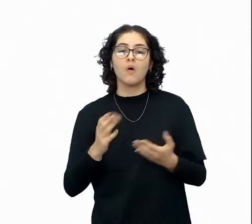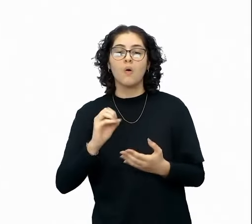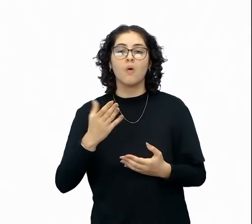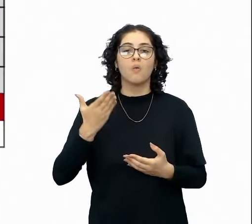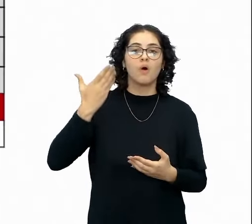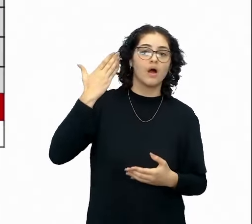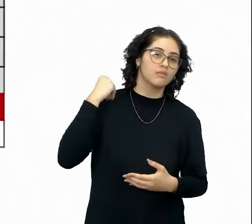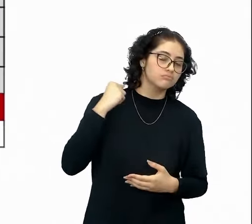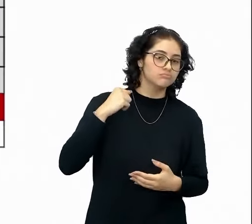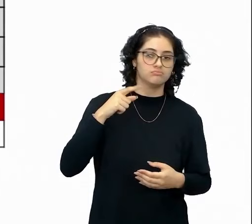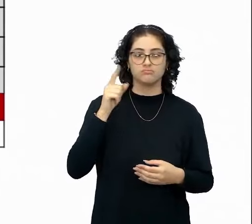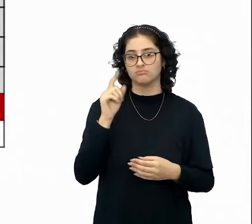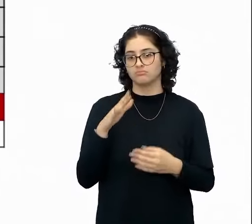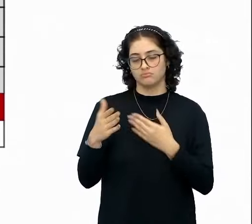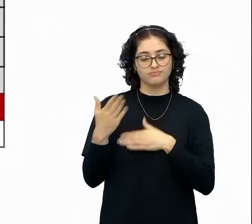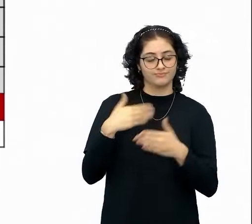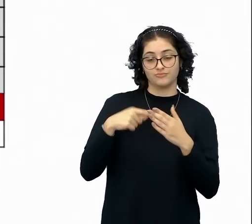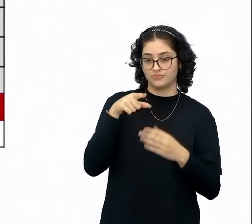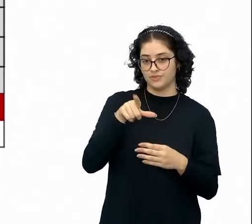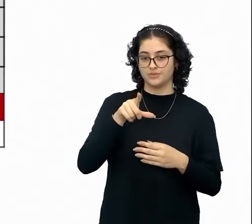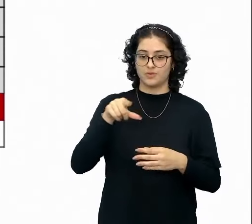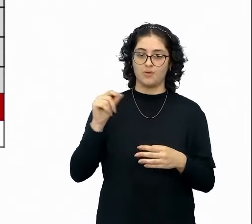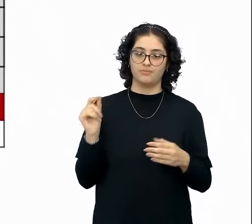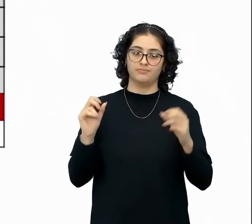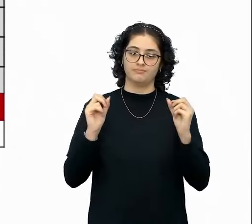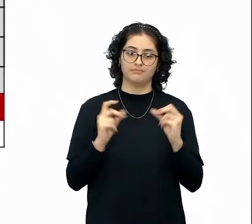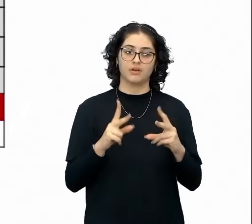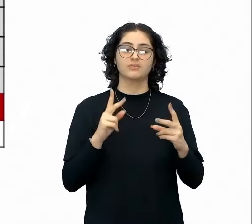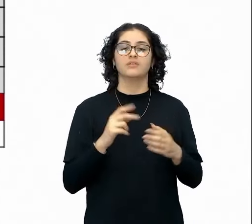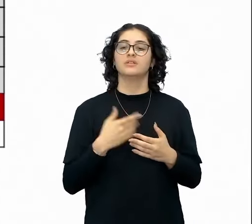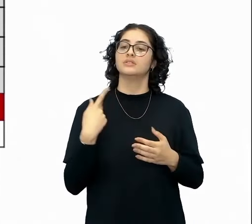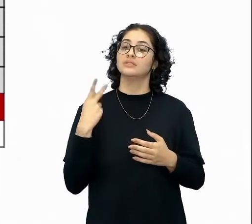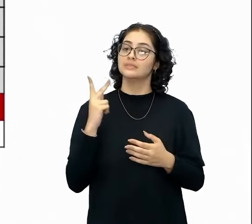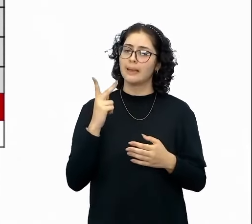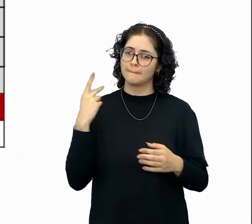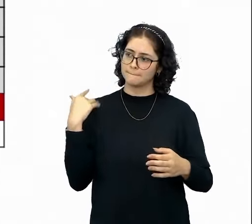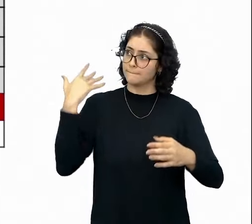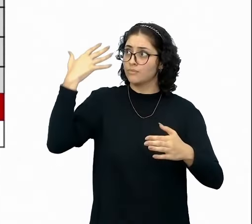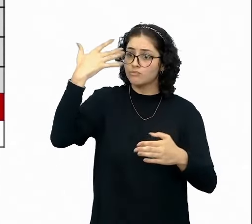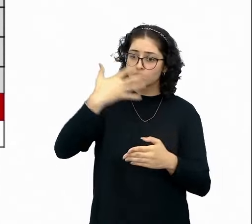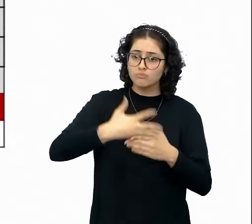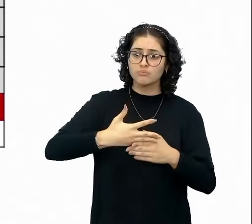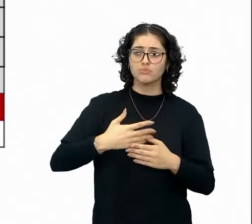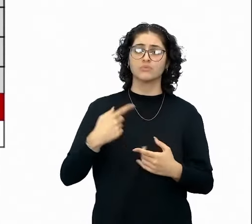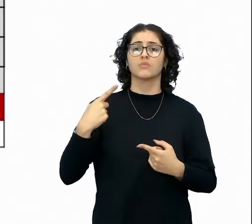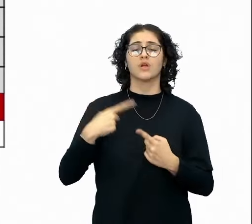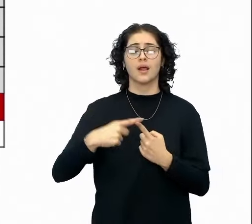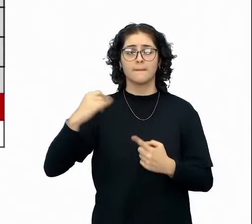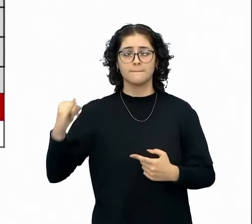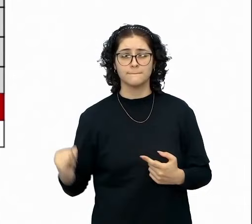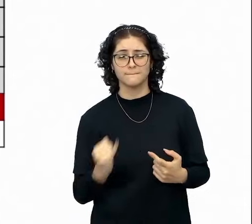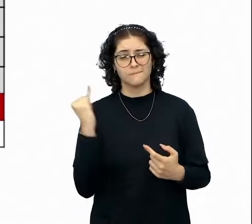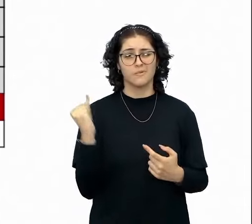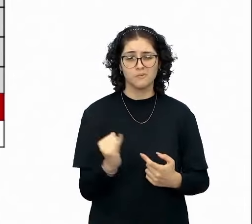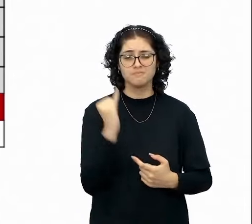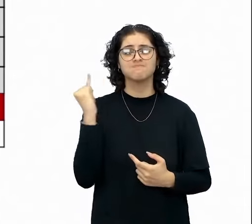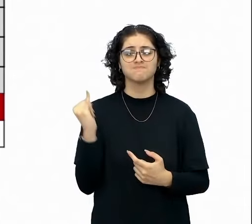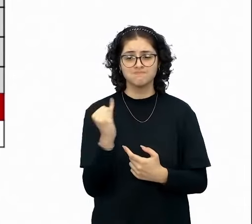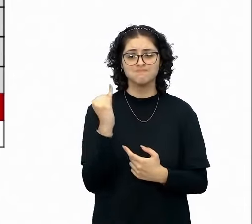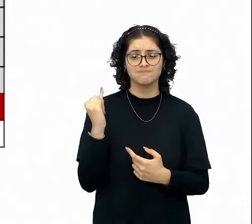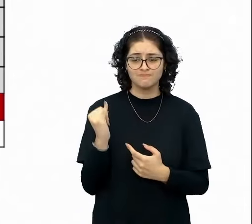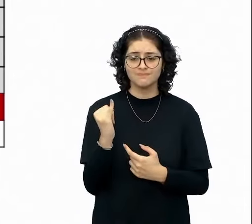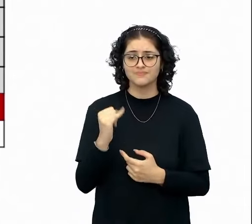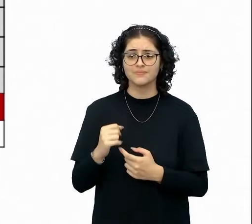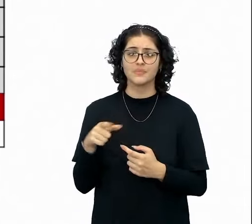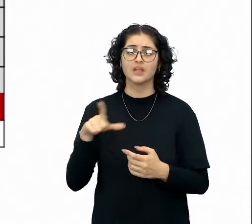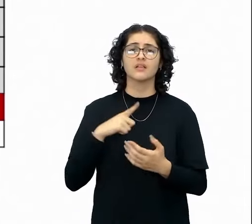as gravações anteriores. Eu sempre retomo isso, pessoal, porque é de suma importância, às vezes a gente está lá na escola